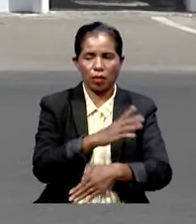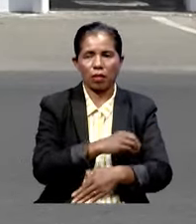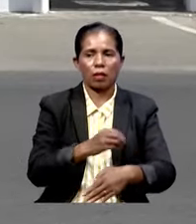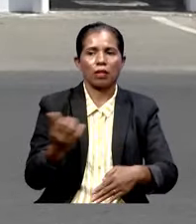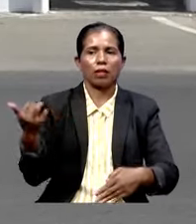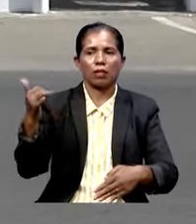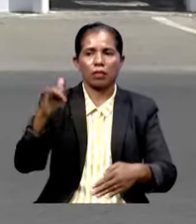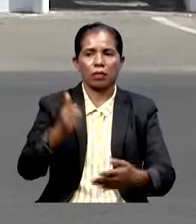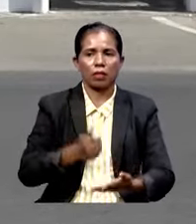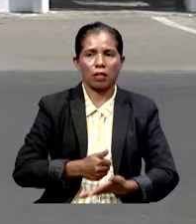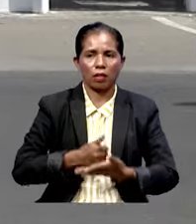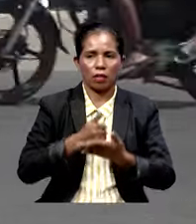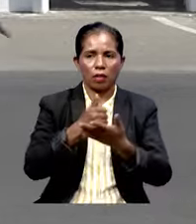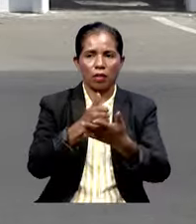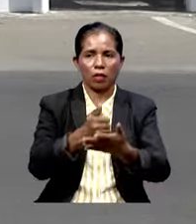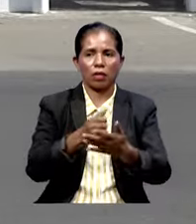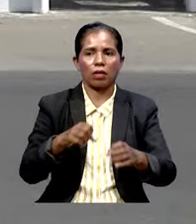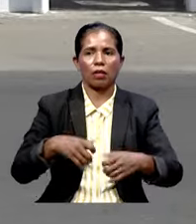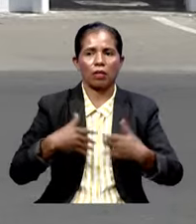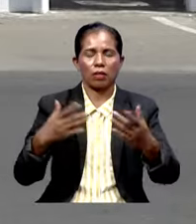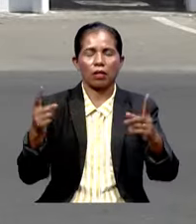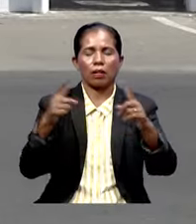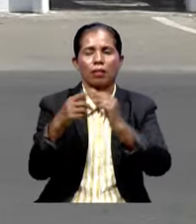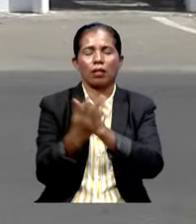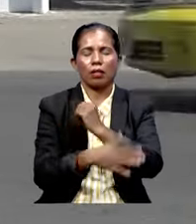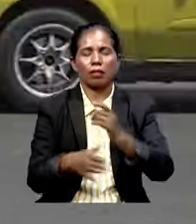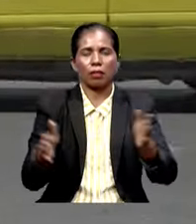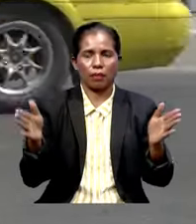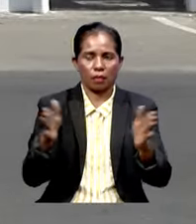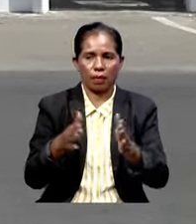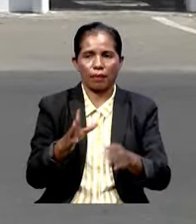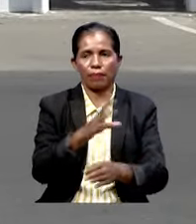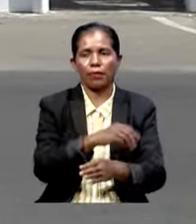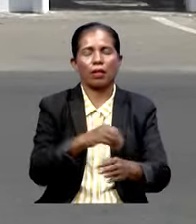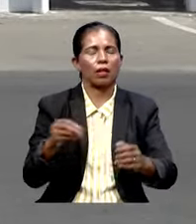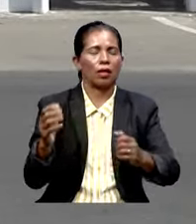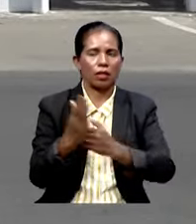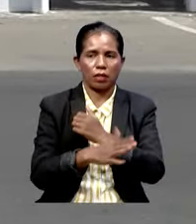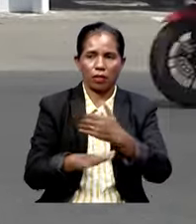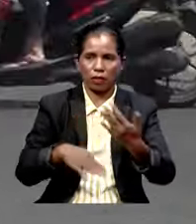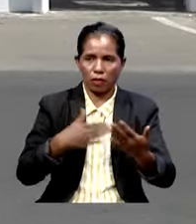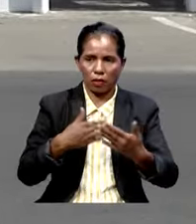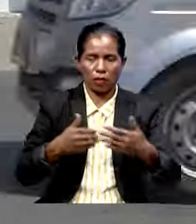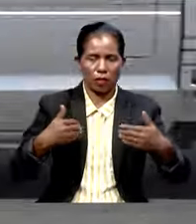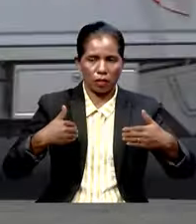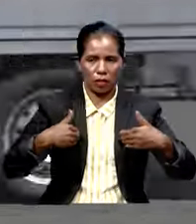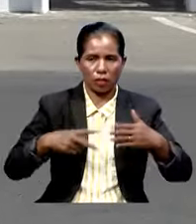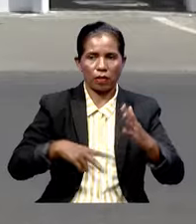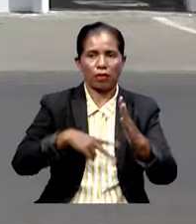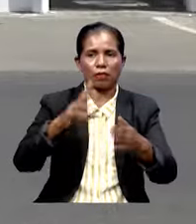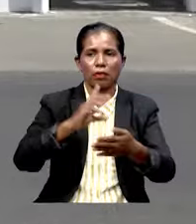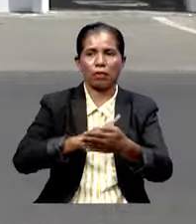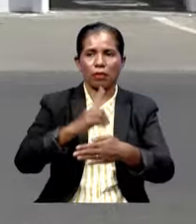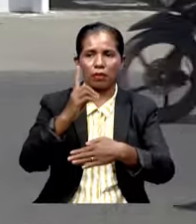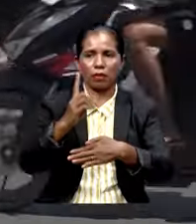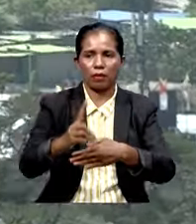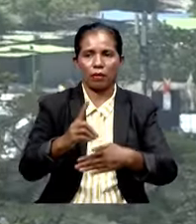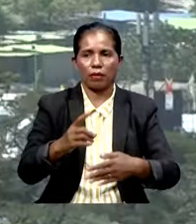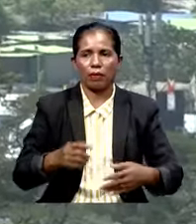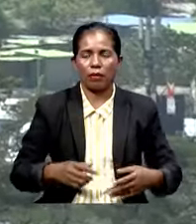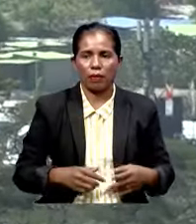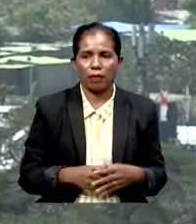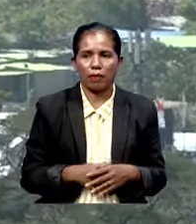nia apoia o insama ba nação ki? No nação sira nebe e ha fase desenvolvimento.